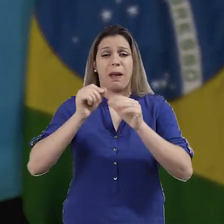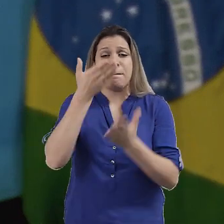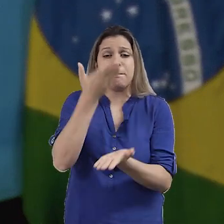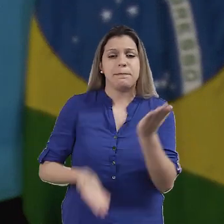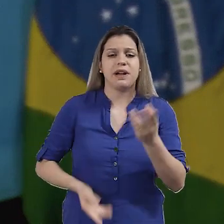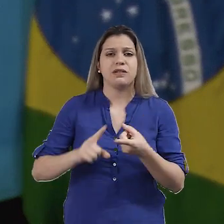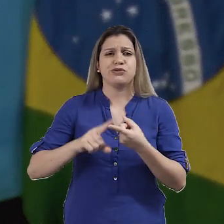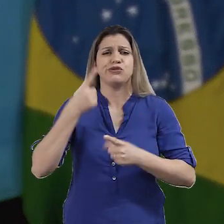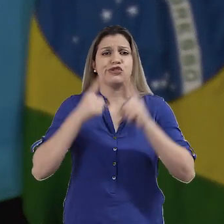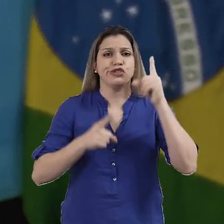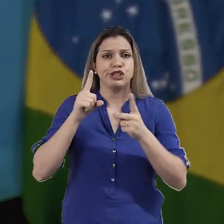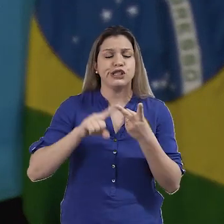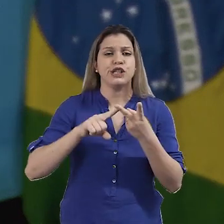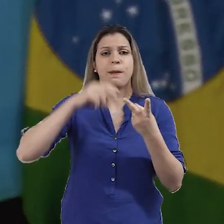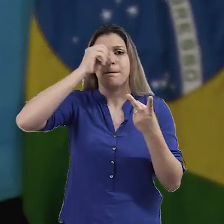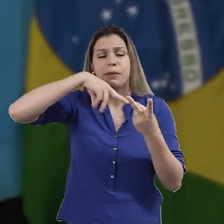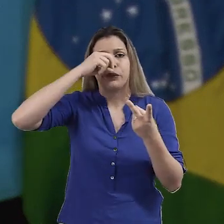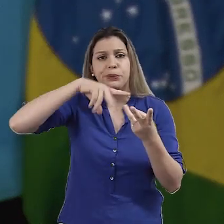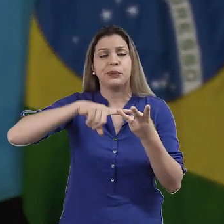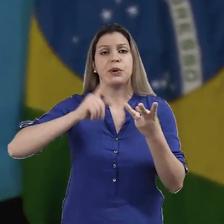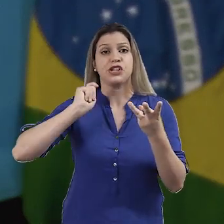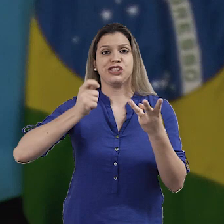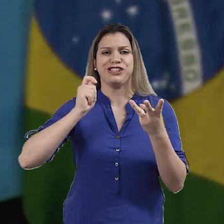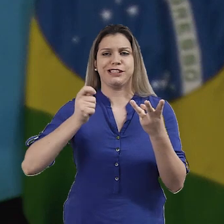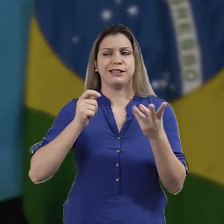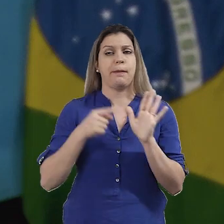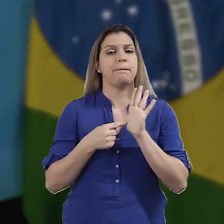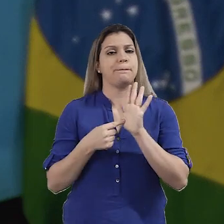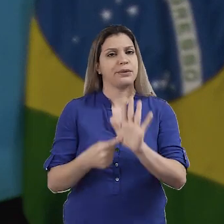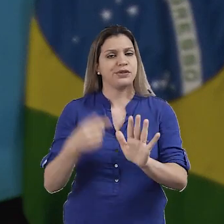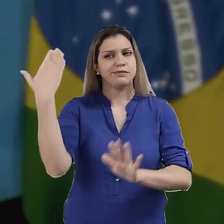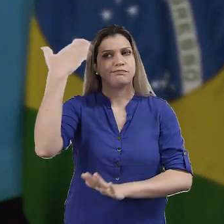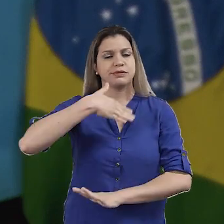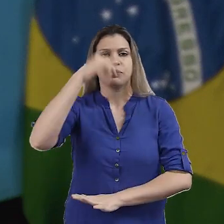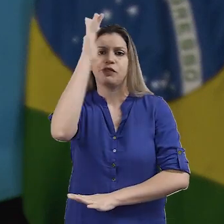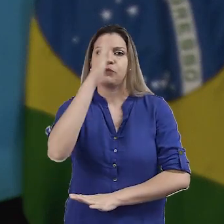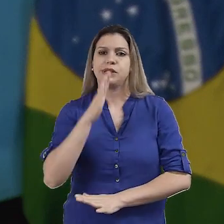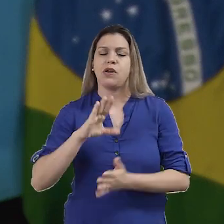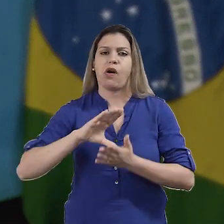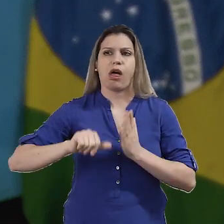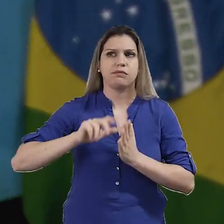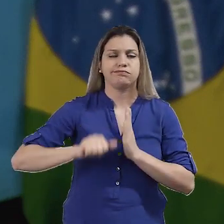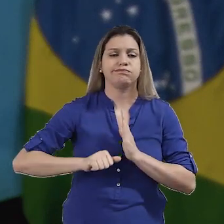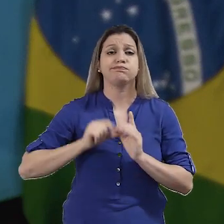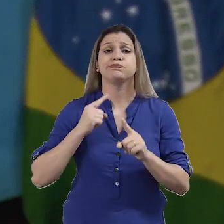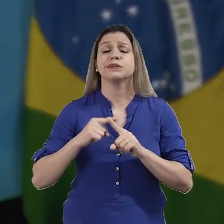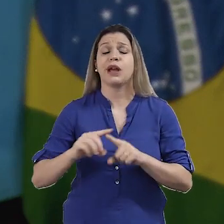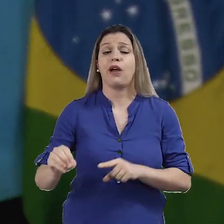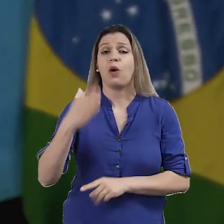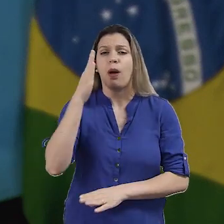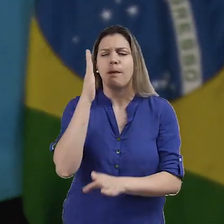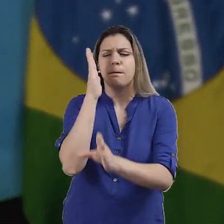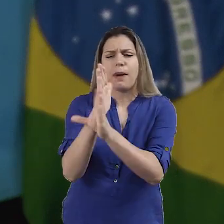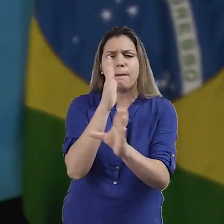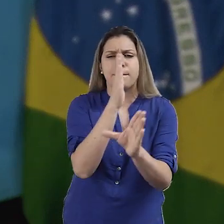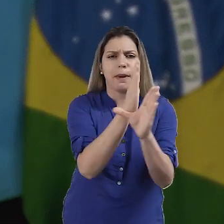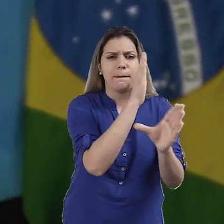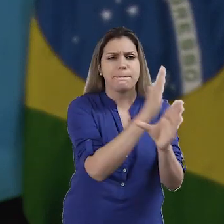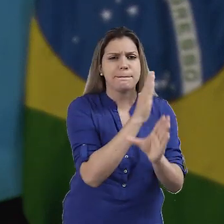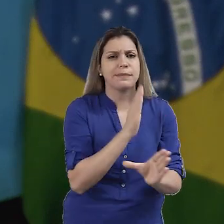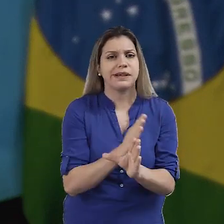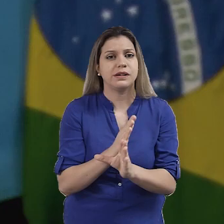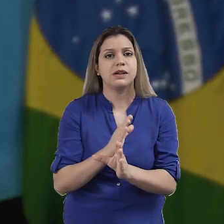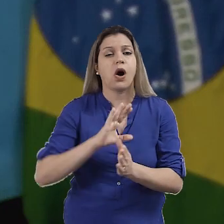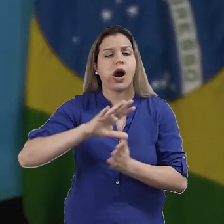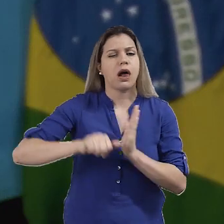Argentina. E isso mostra a realidade que nós temos vivido, né? Principalmente depois das deflagrações, das